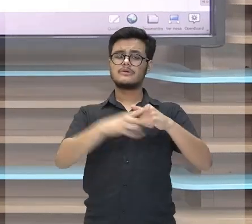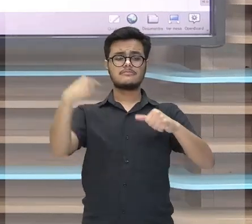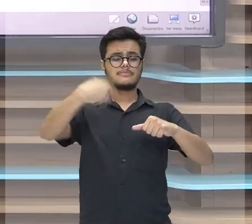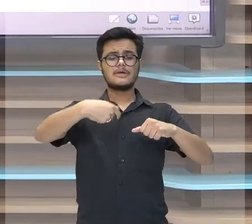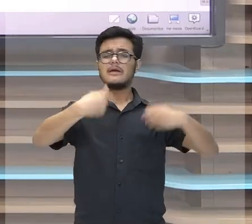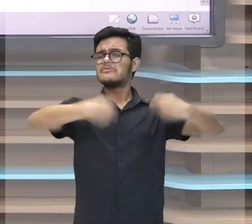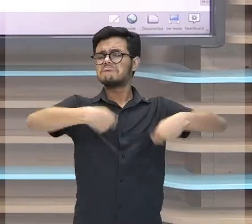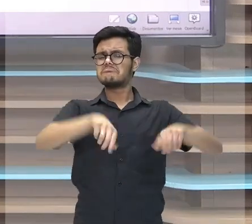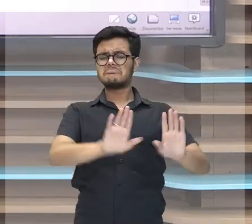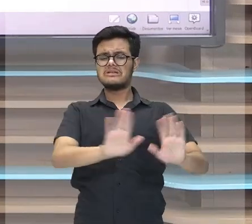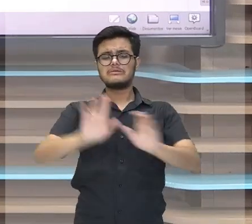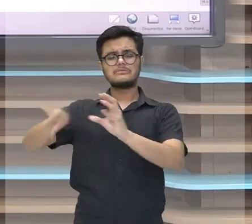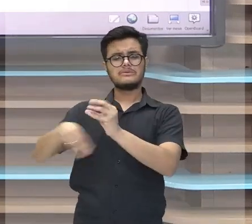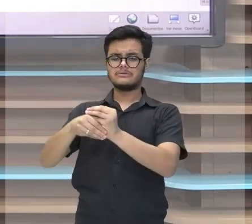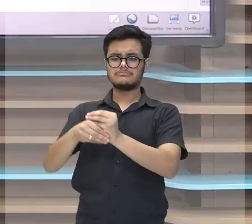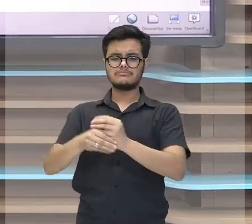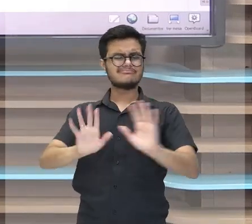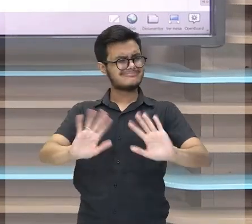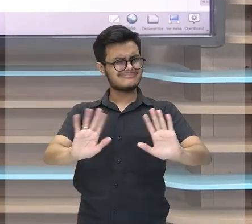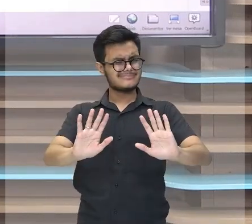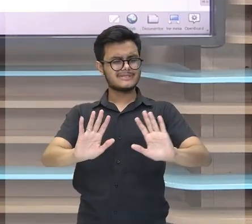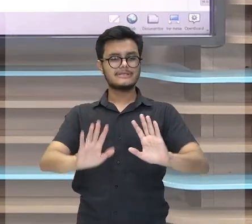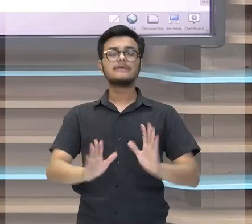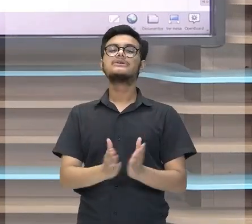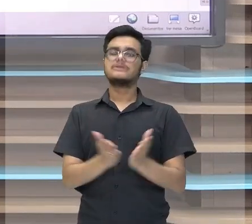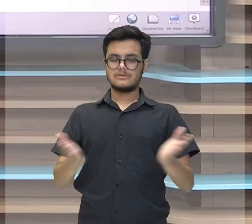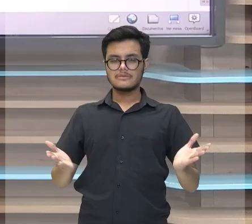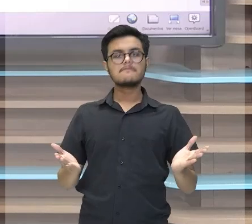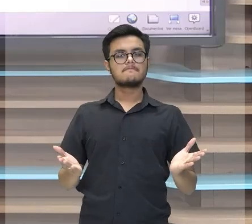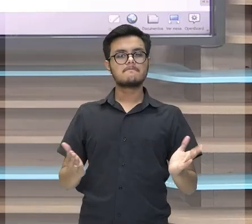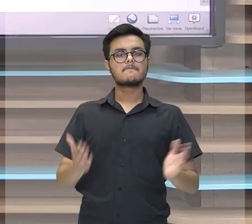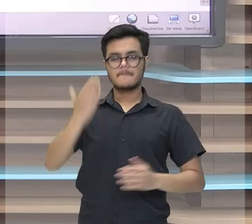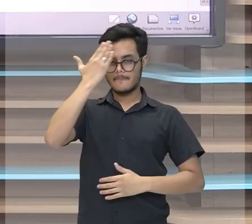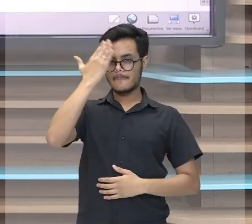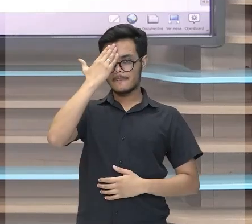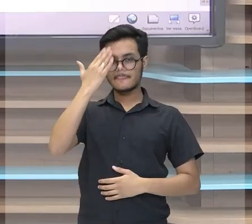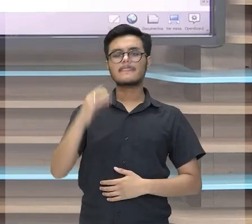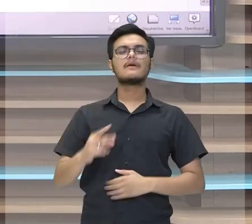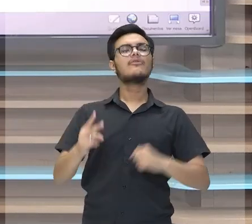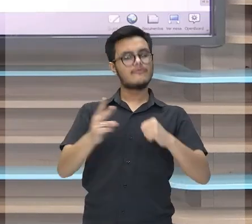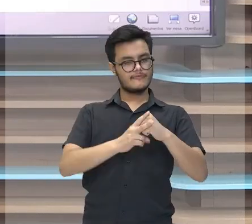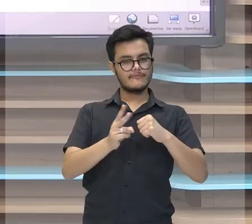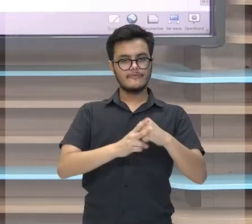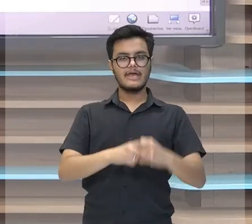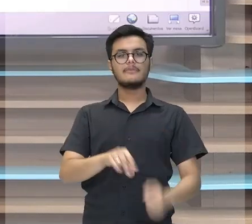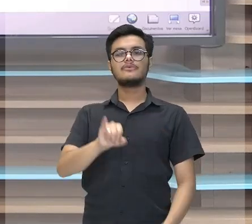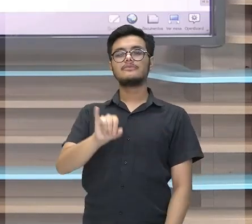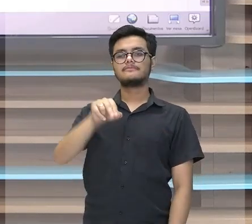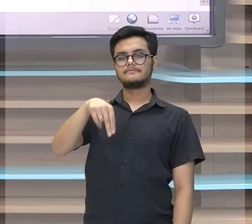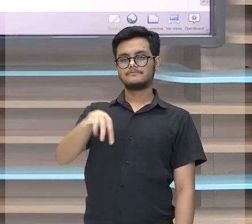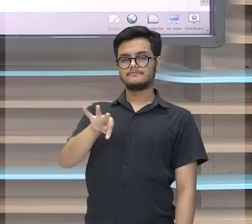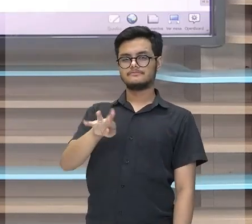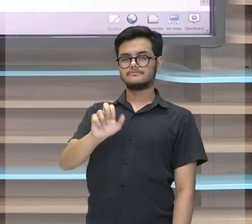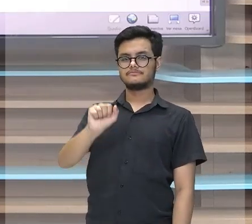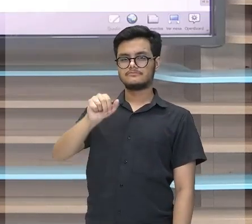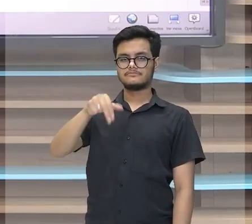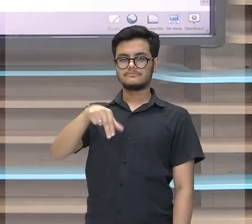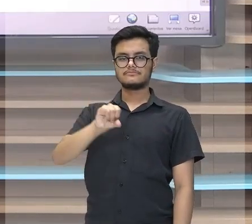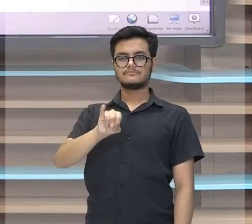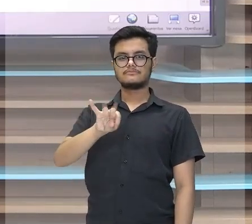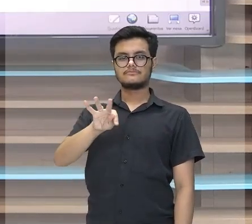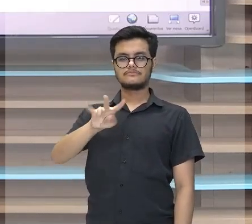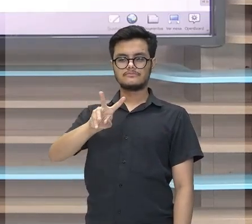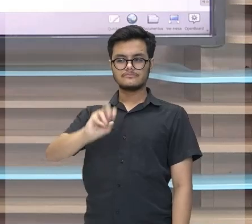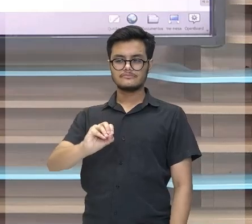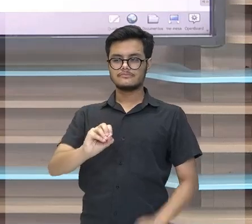vai precisar de complementação. Então, nesse caso, né, a gente tem que ficar atento para essas formações de